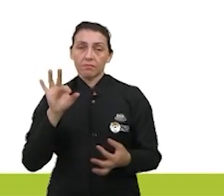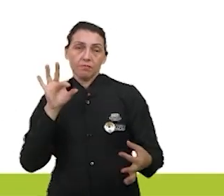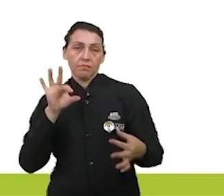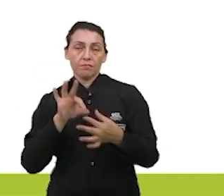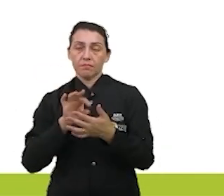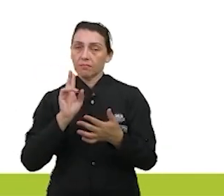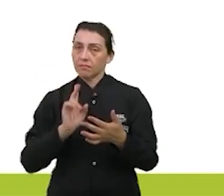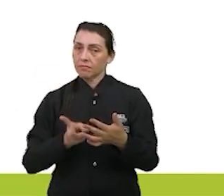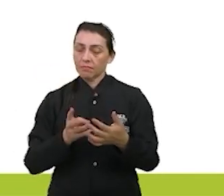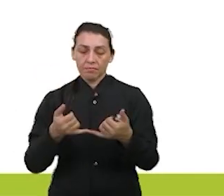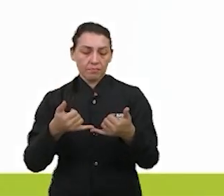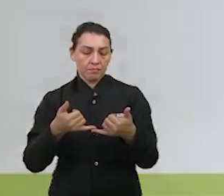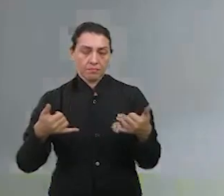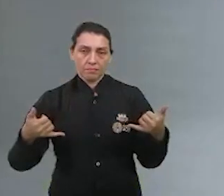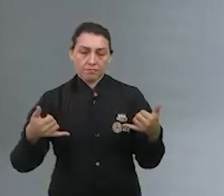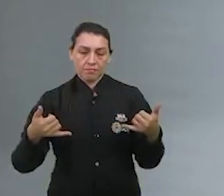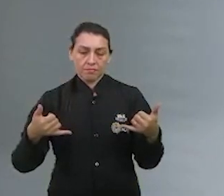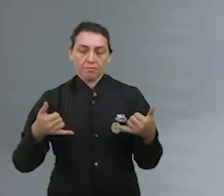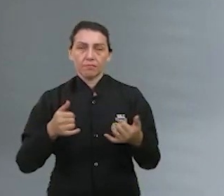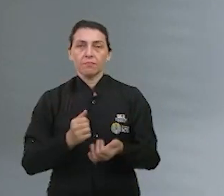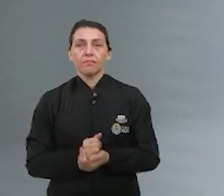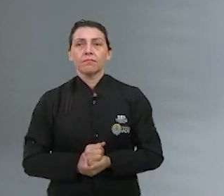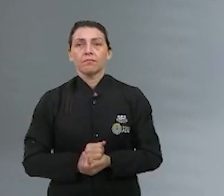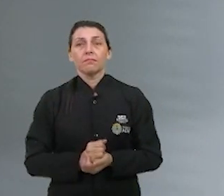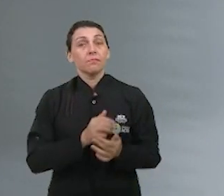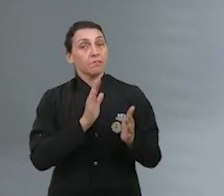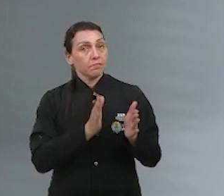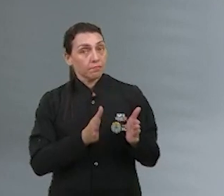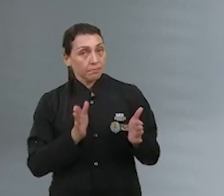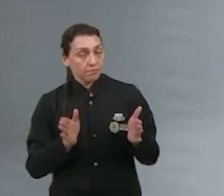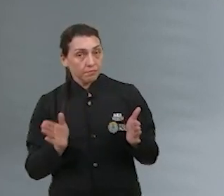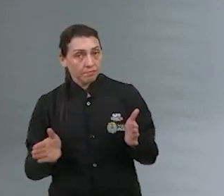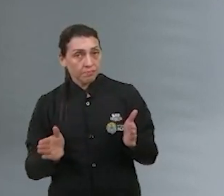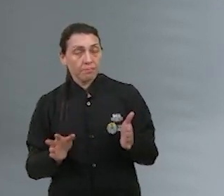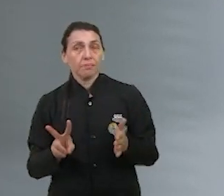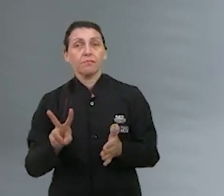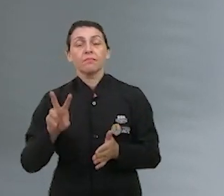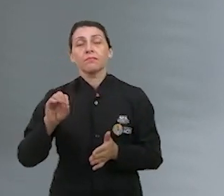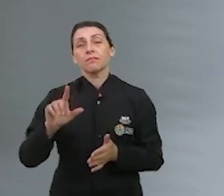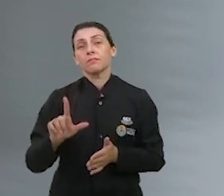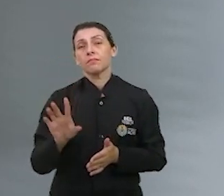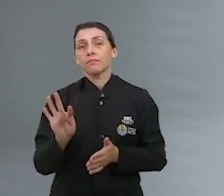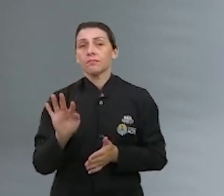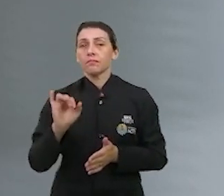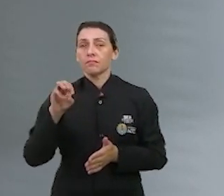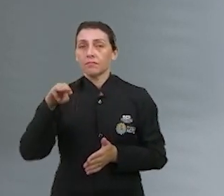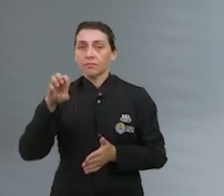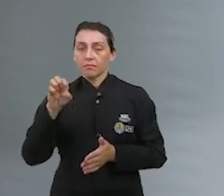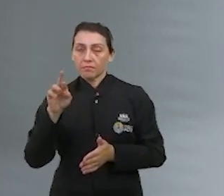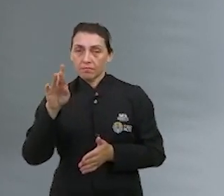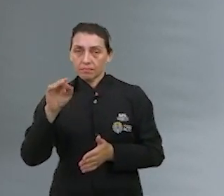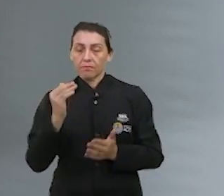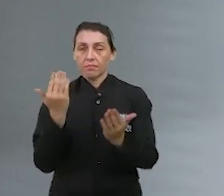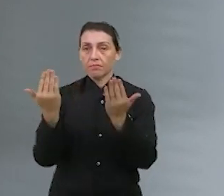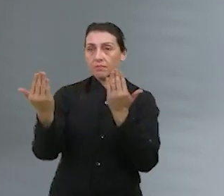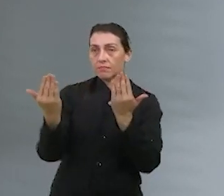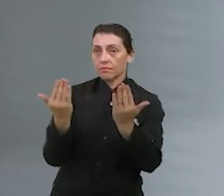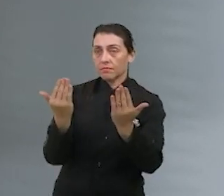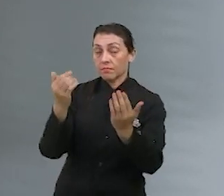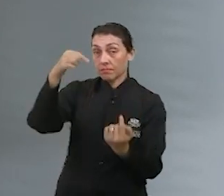mesmo fio. Então, eles estão em série. E o voltímetro está paralelo à